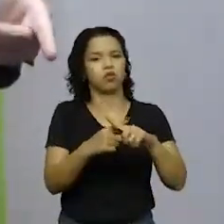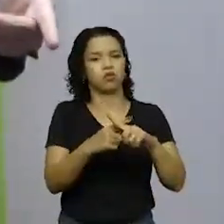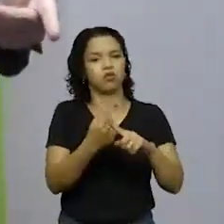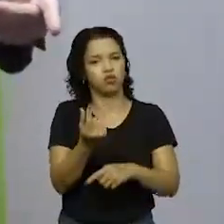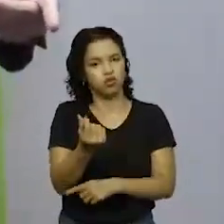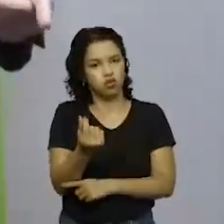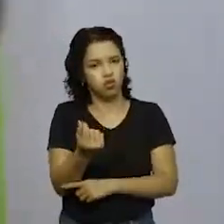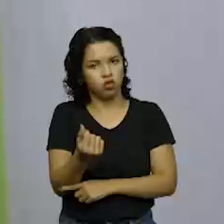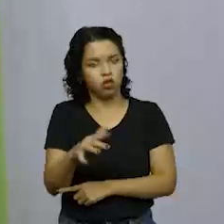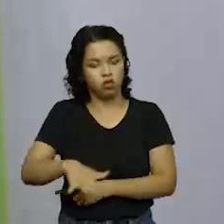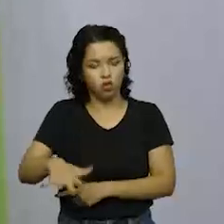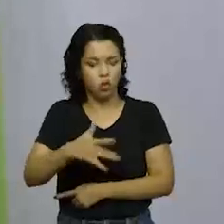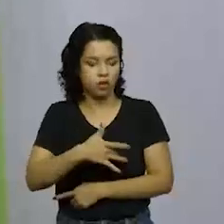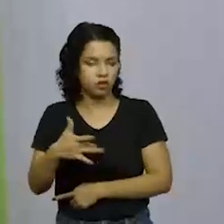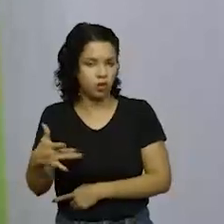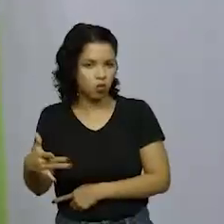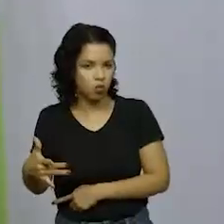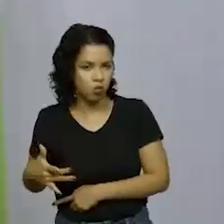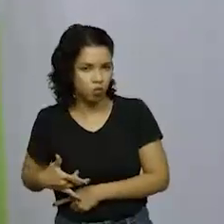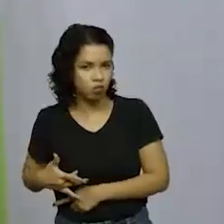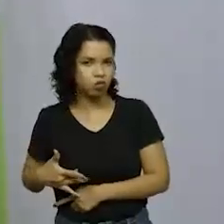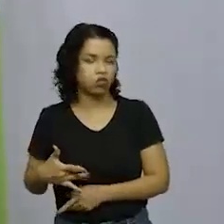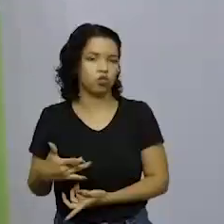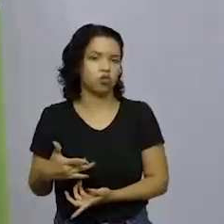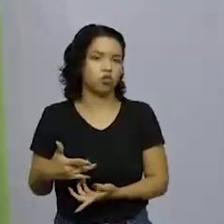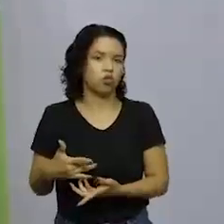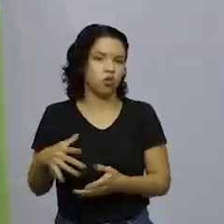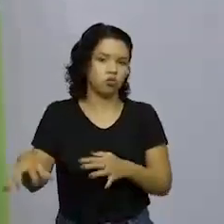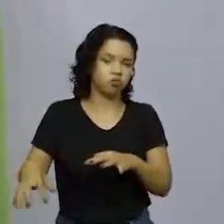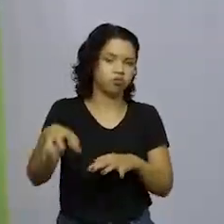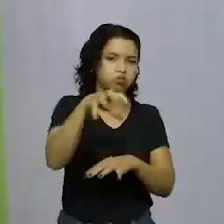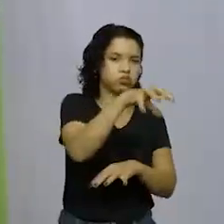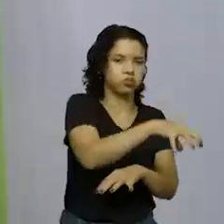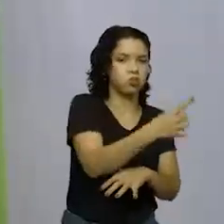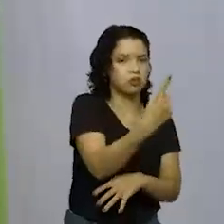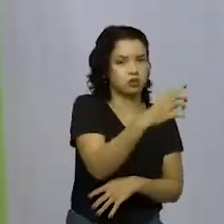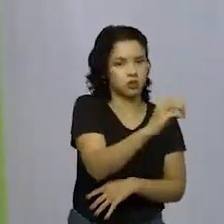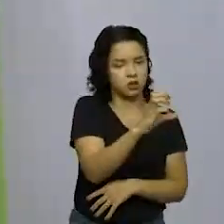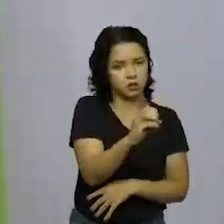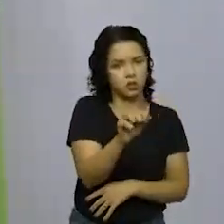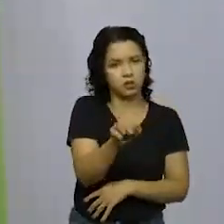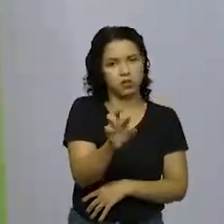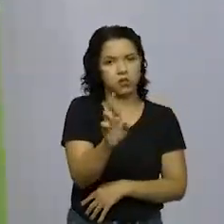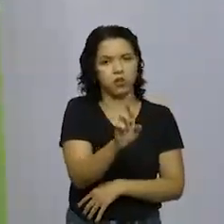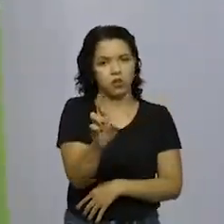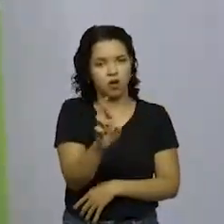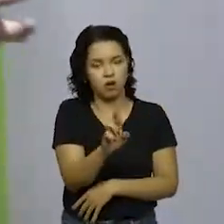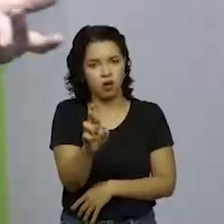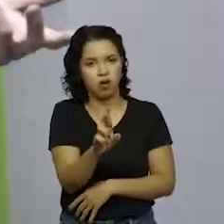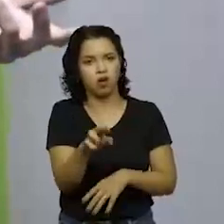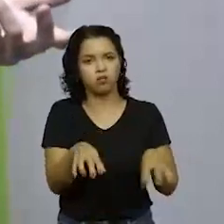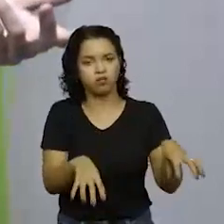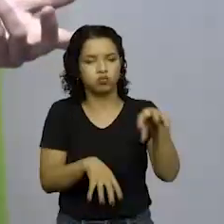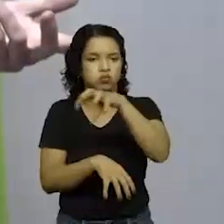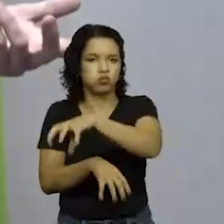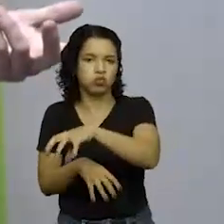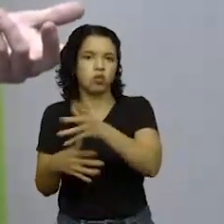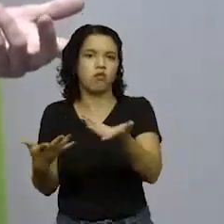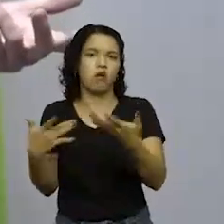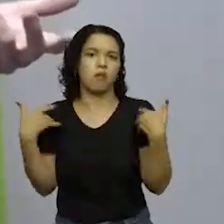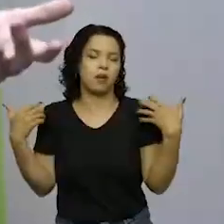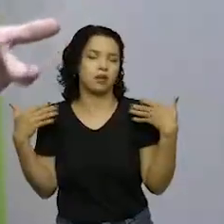saúde para fazer esse tipo de deslocamento. 100 mil reais para filiação partidária, 150 para ir descansar em paraíso